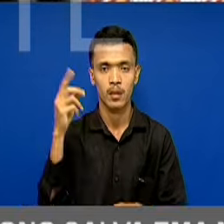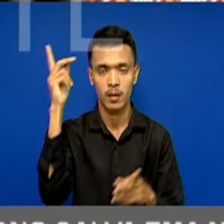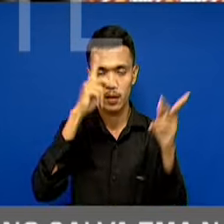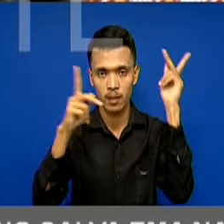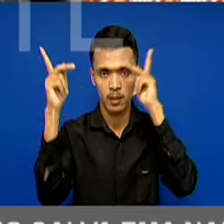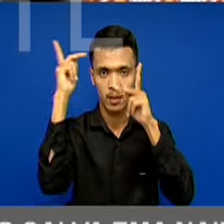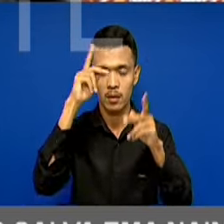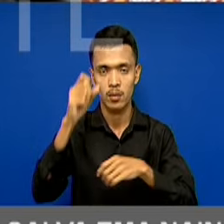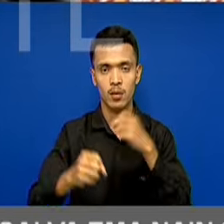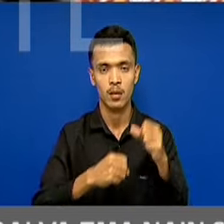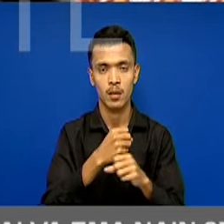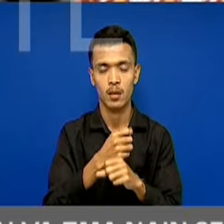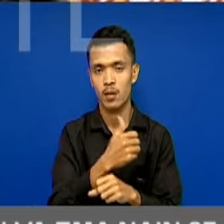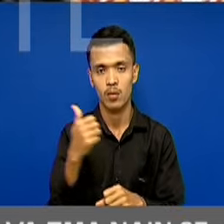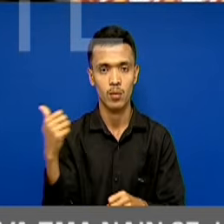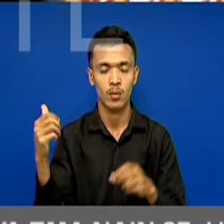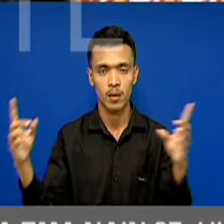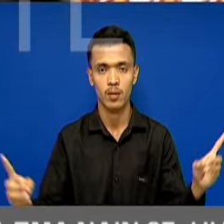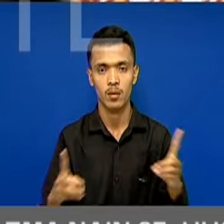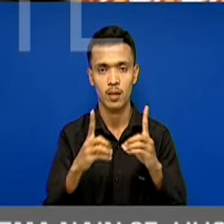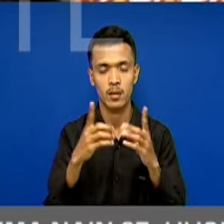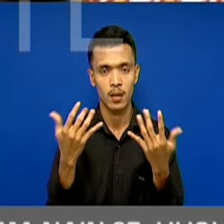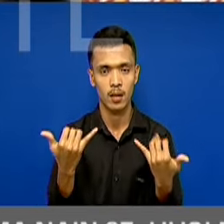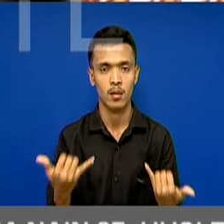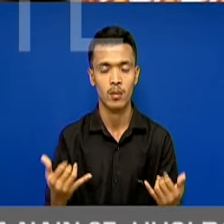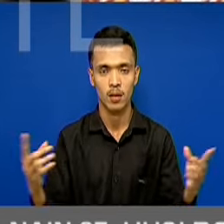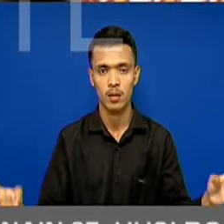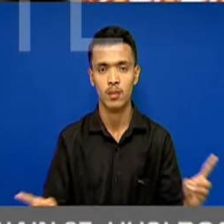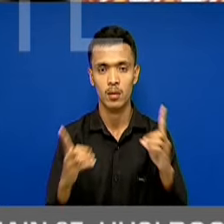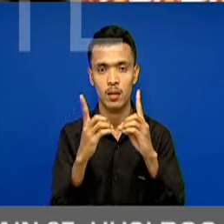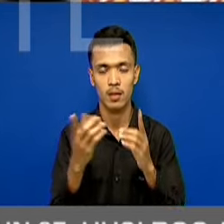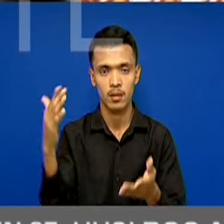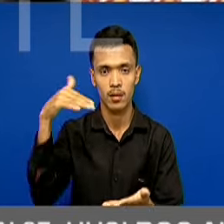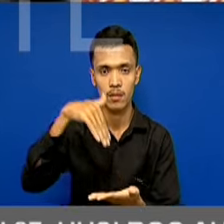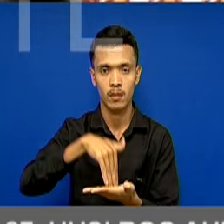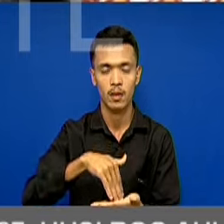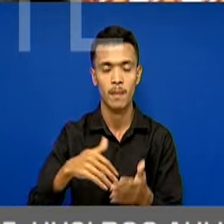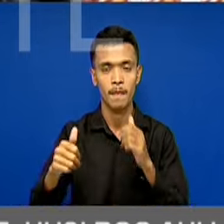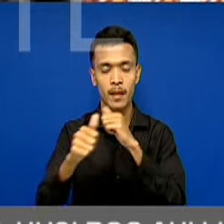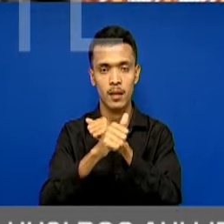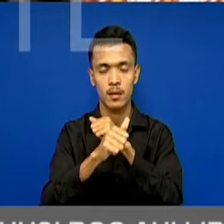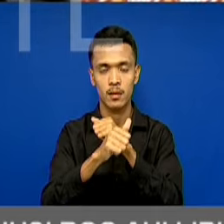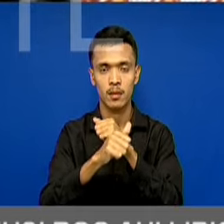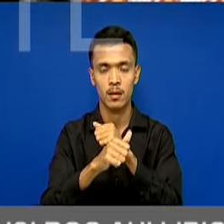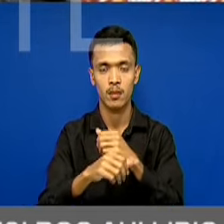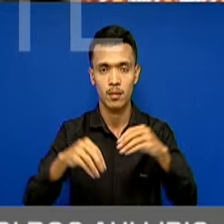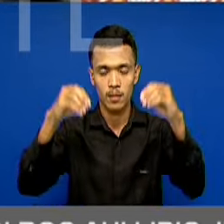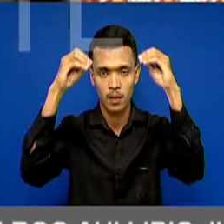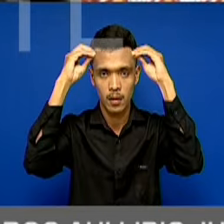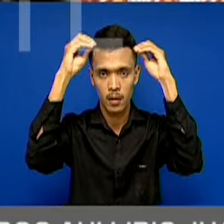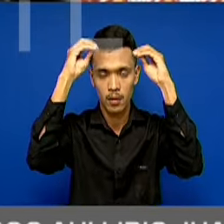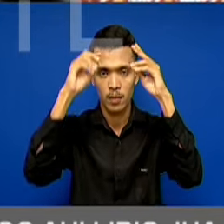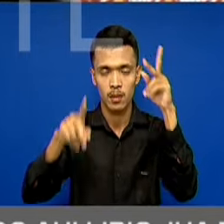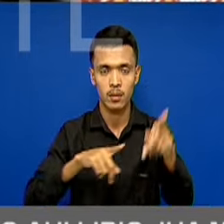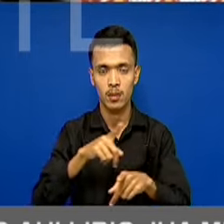hier liwamos, acontece, e agora contesta é ato de la via ato de nebe hanori ni